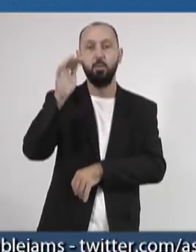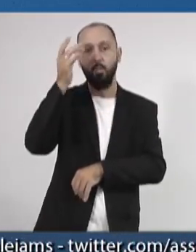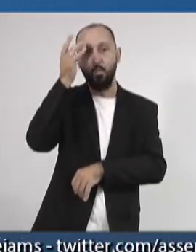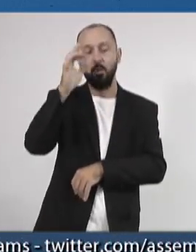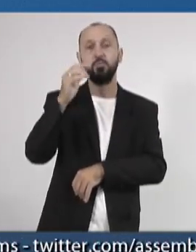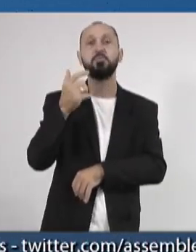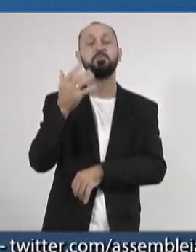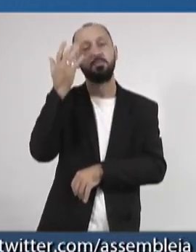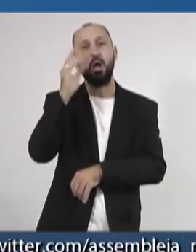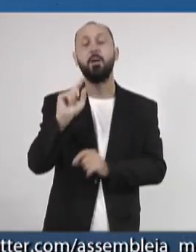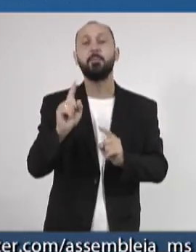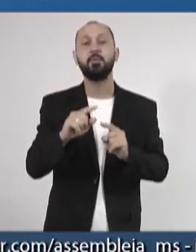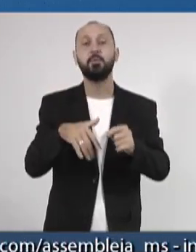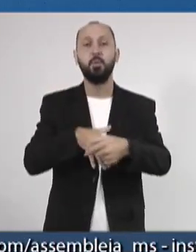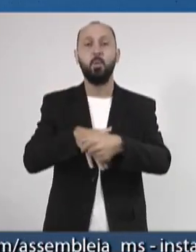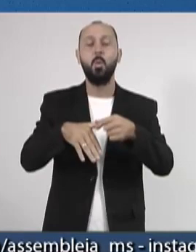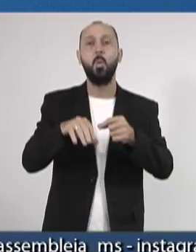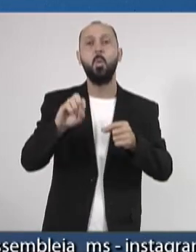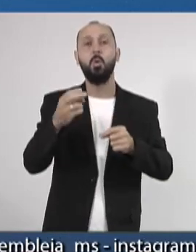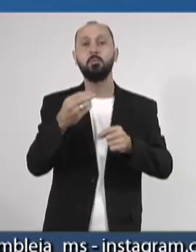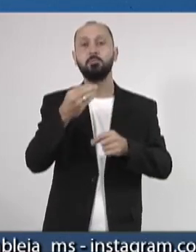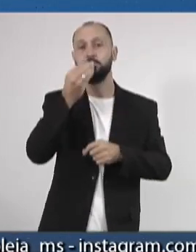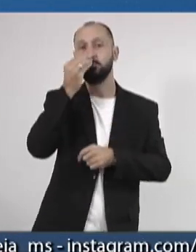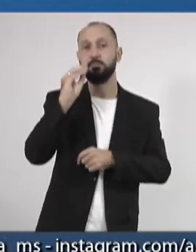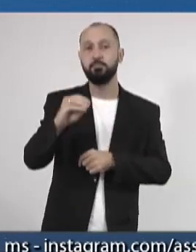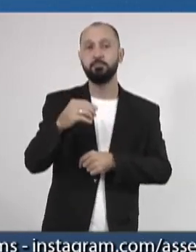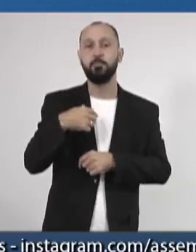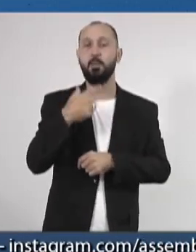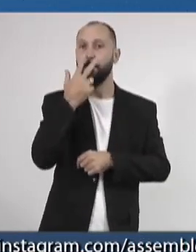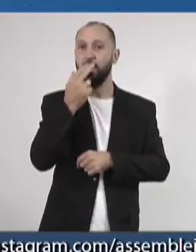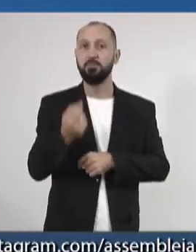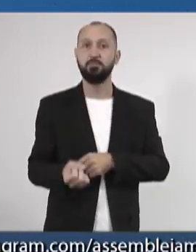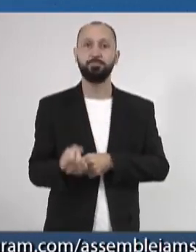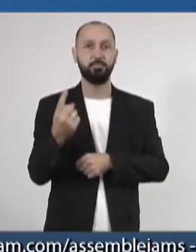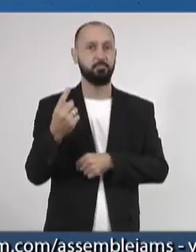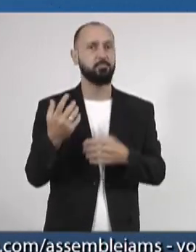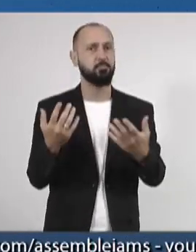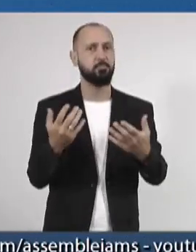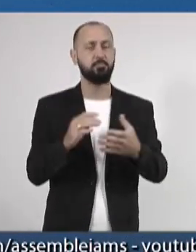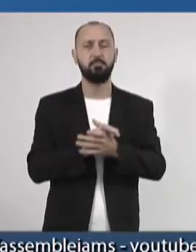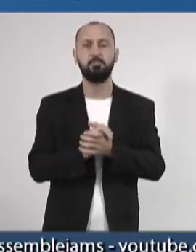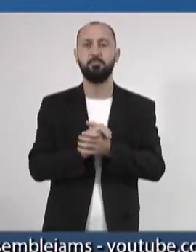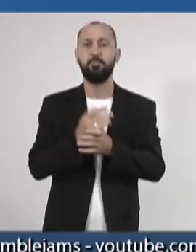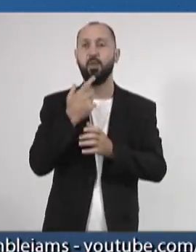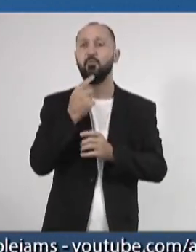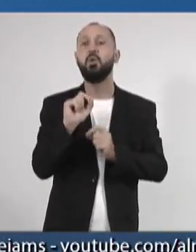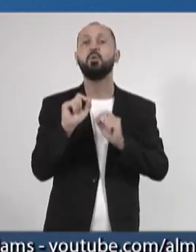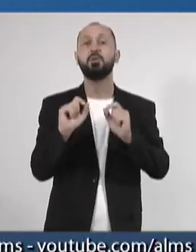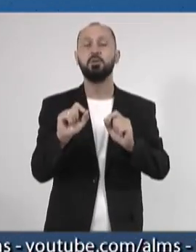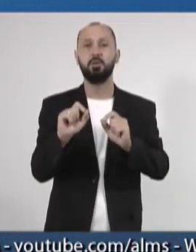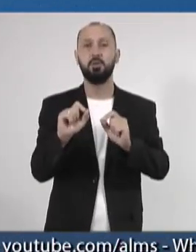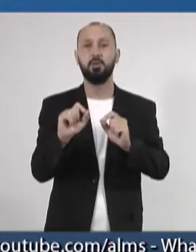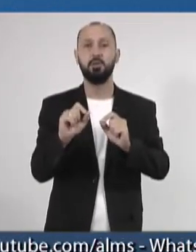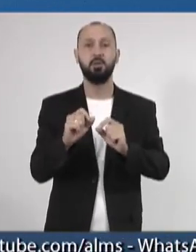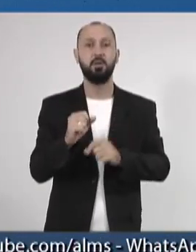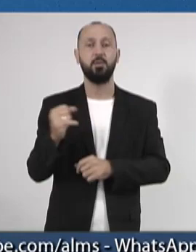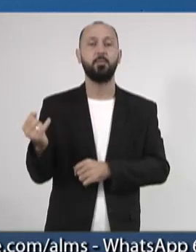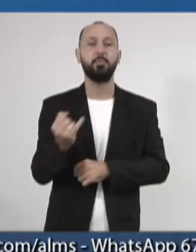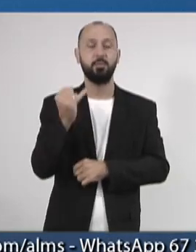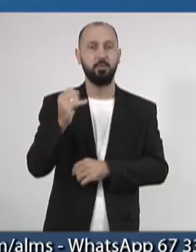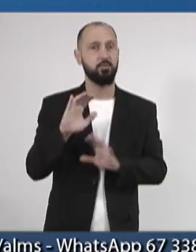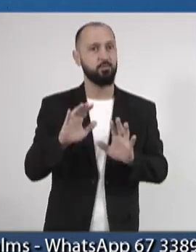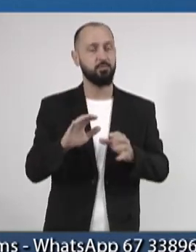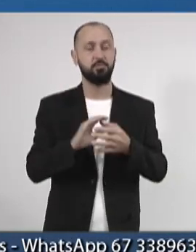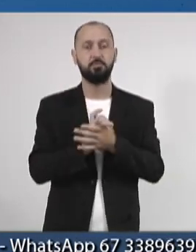da bioceânica, ou não quer saber, o que eu acho estranho, disse que é muito importante. De um